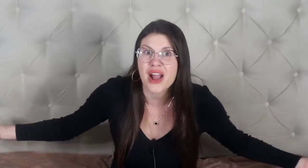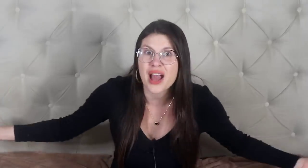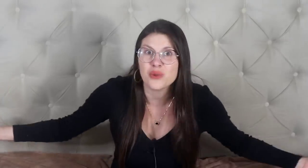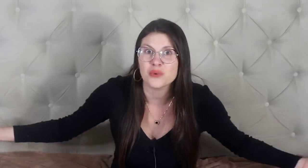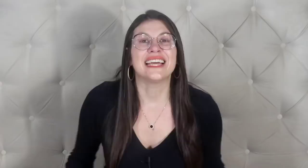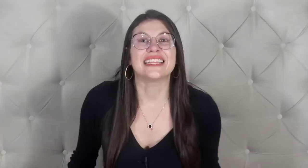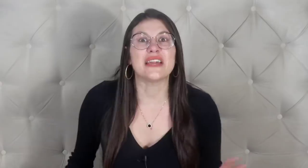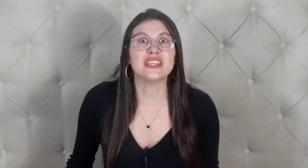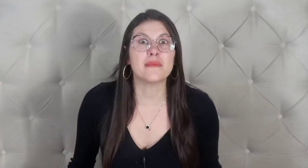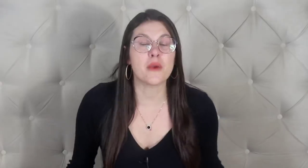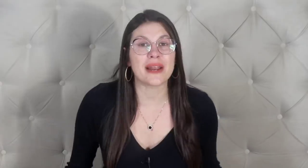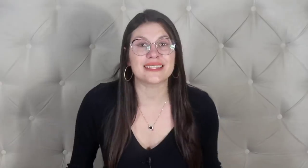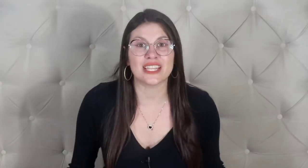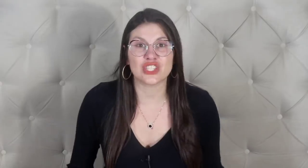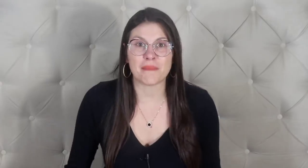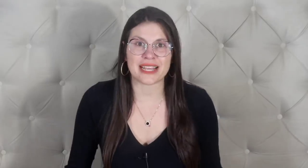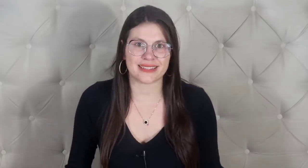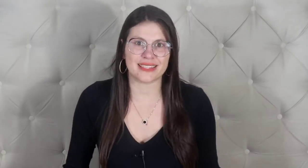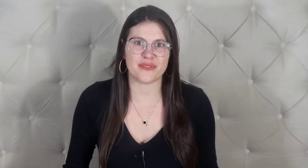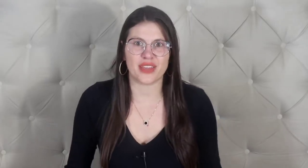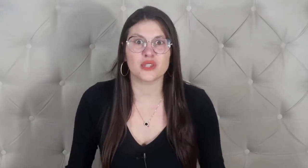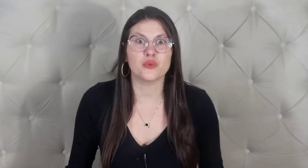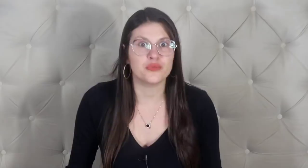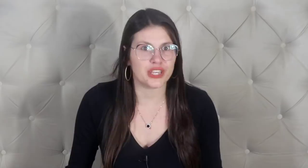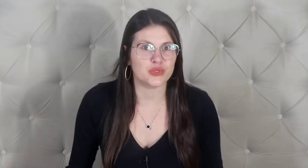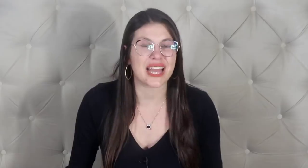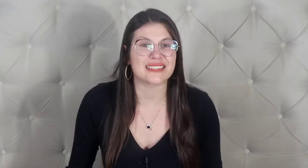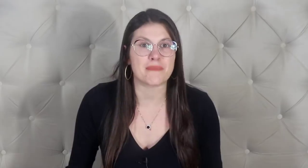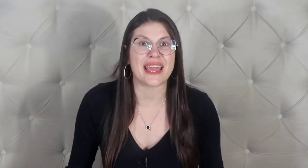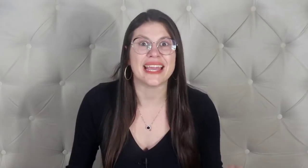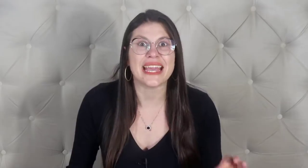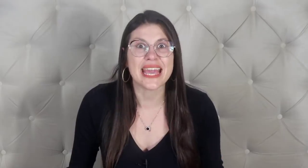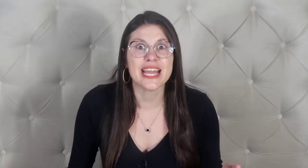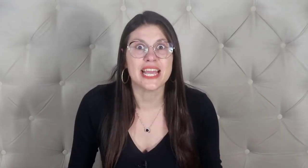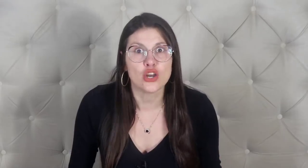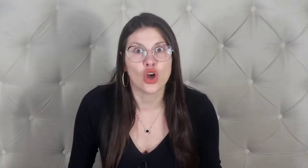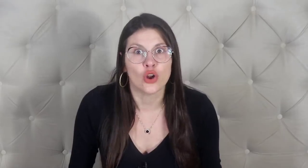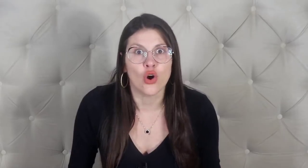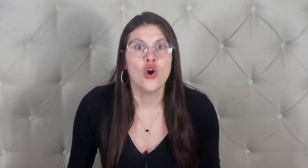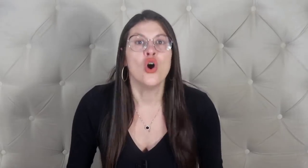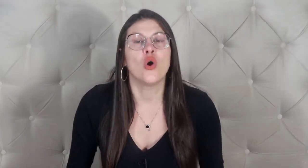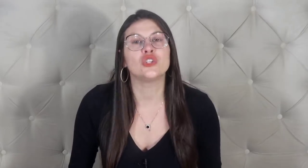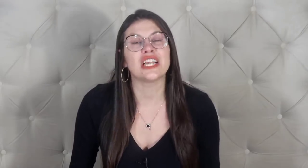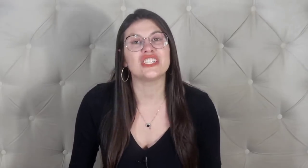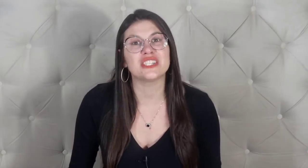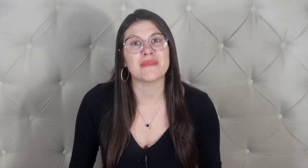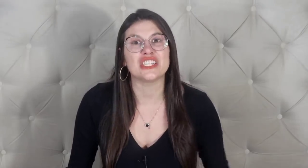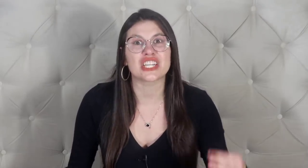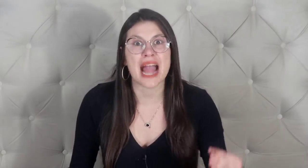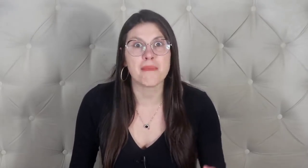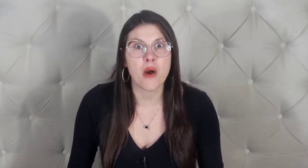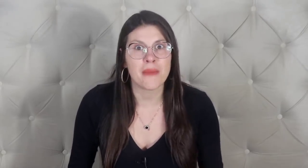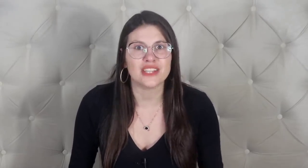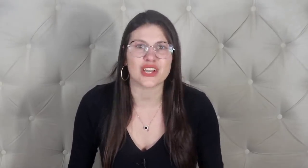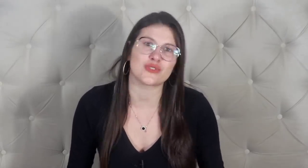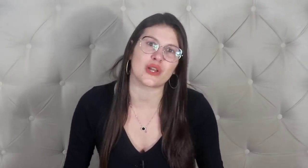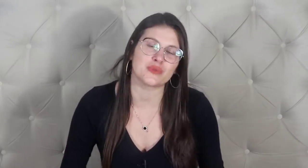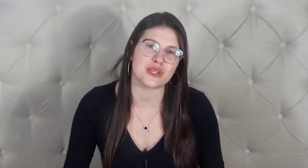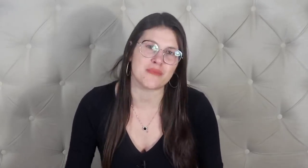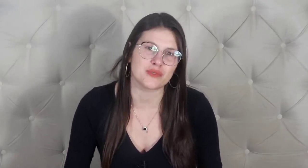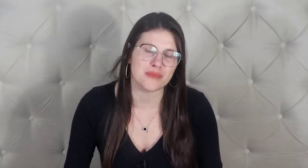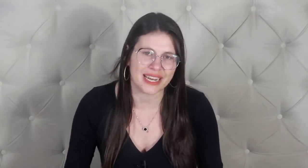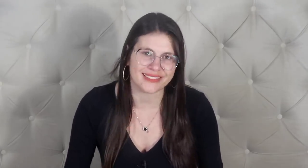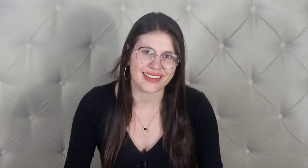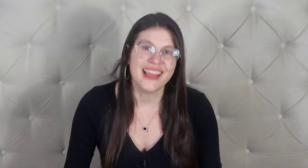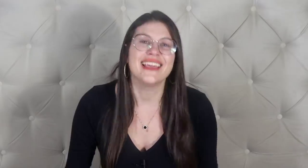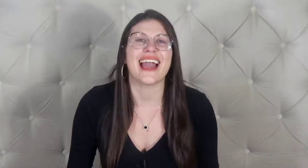quer convocá-lo. Teve também o presidente da Precisa enviando um vídeo que a CPI ignorou, onde ele desmente cabalmente a história